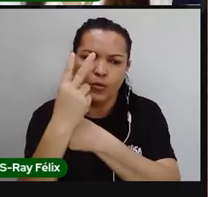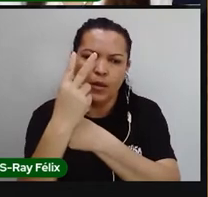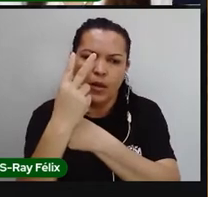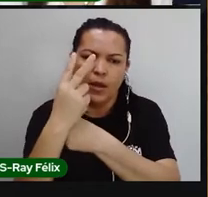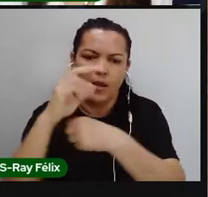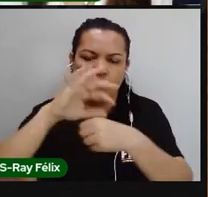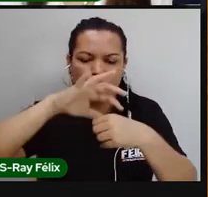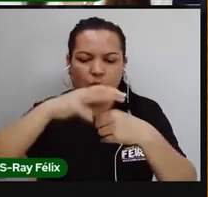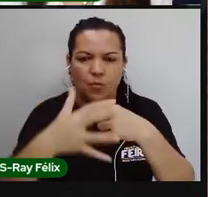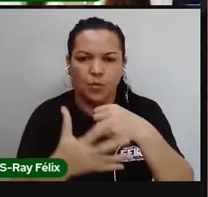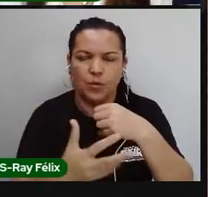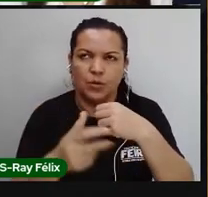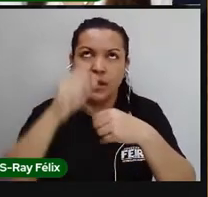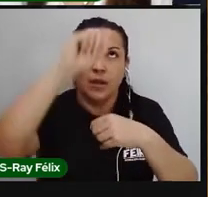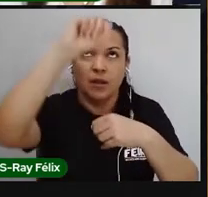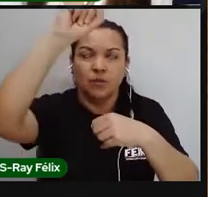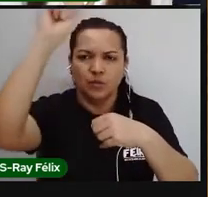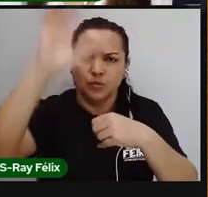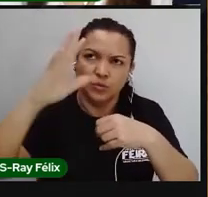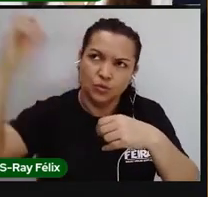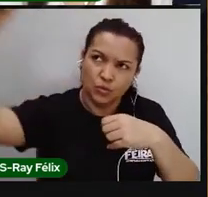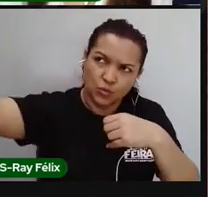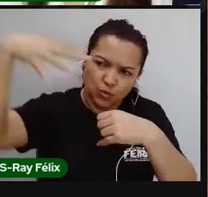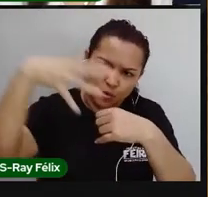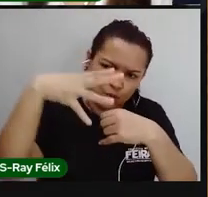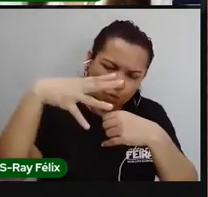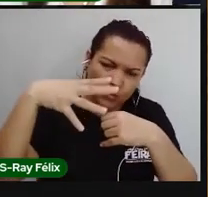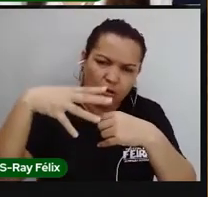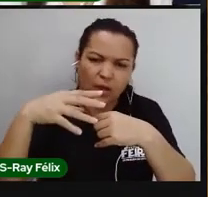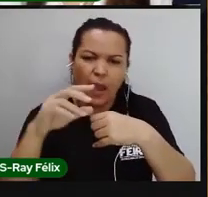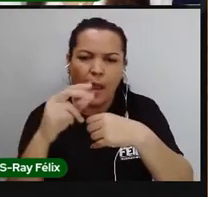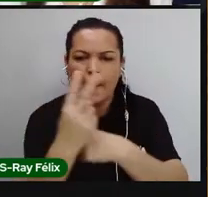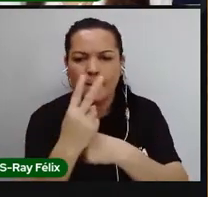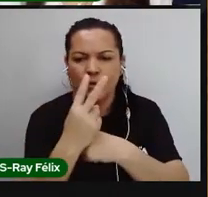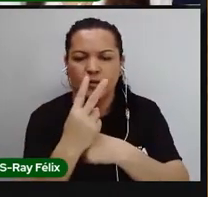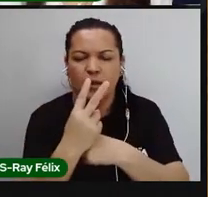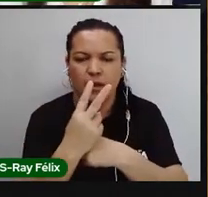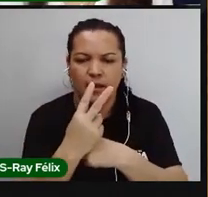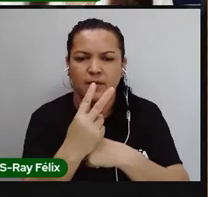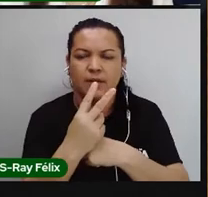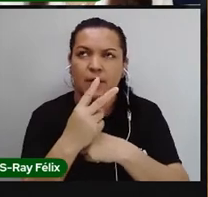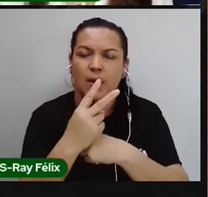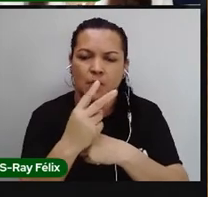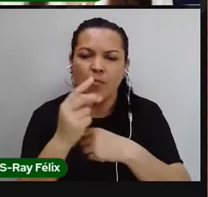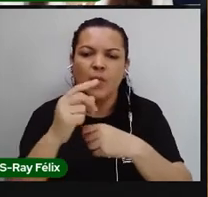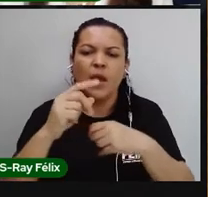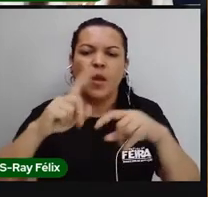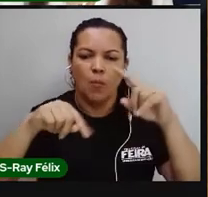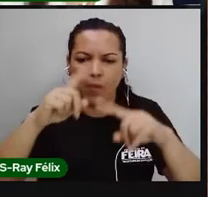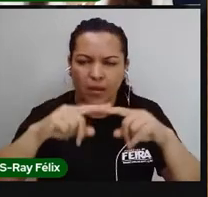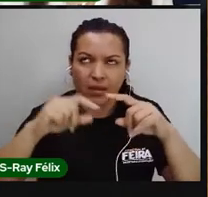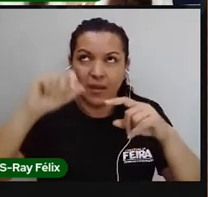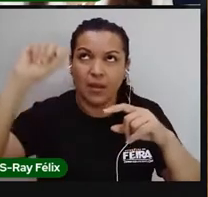como, por exemplo, da radiação do Sol e de pequenos objetos que voam pelo espaço.